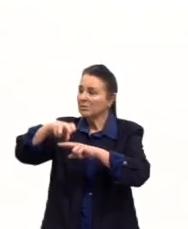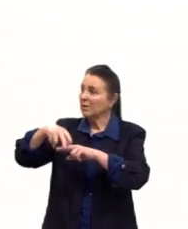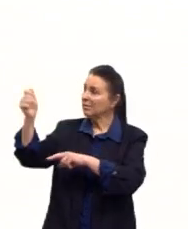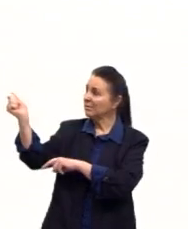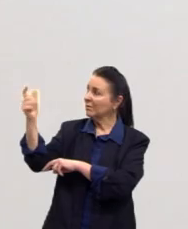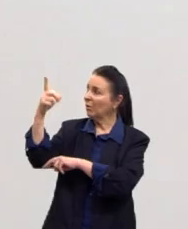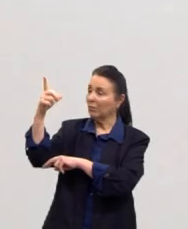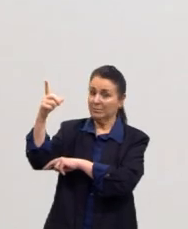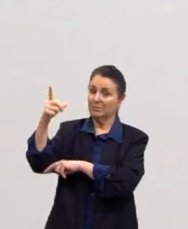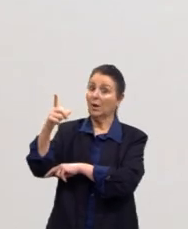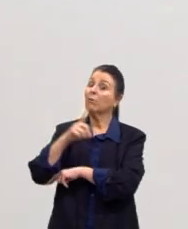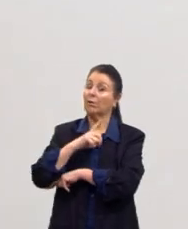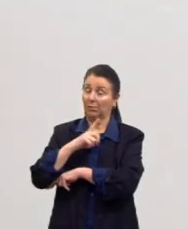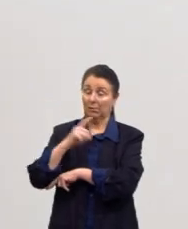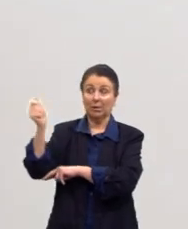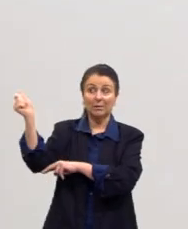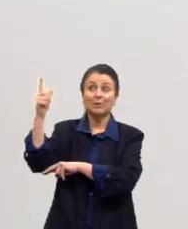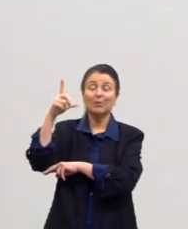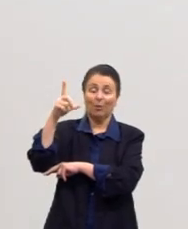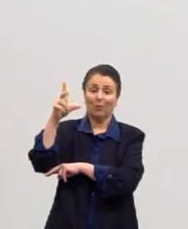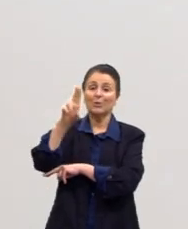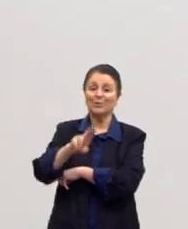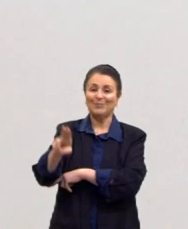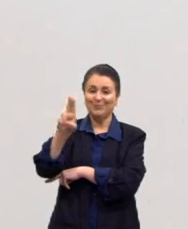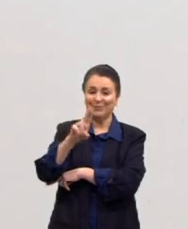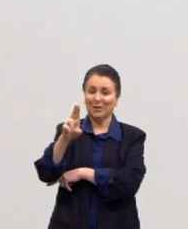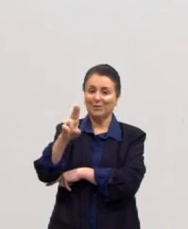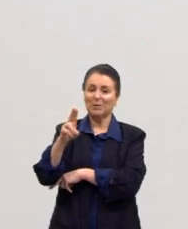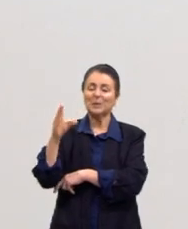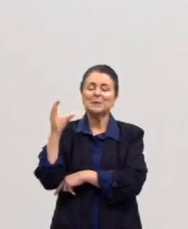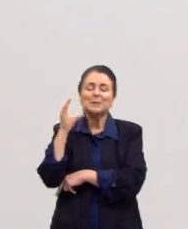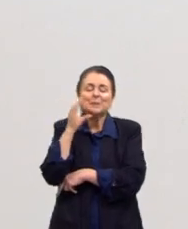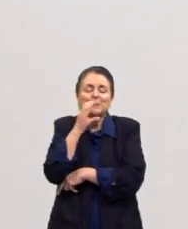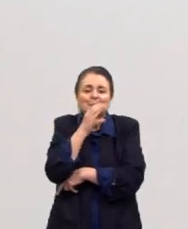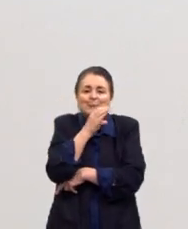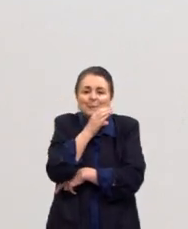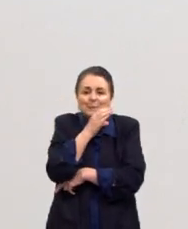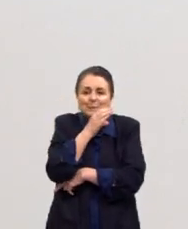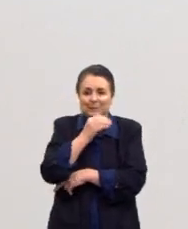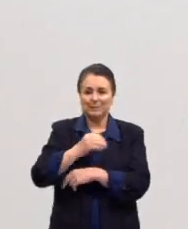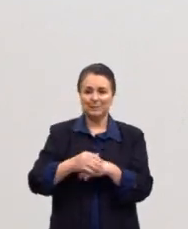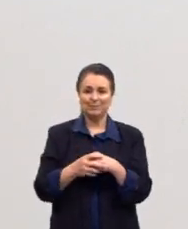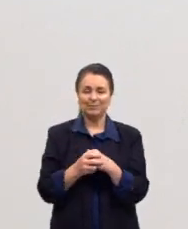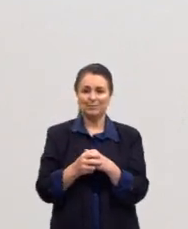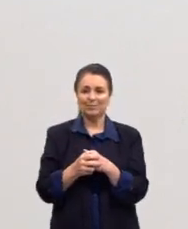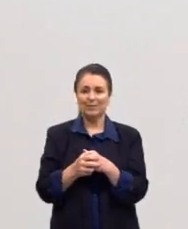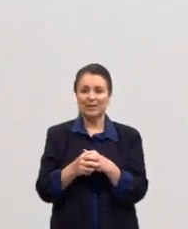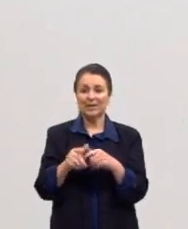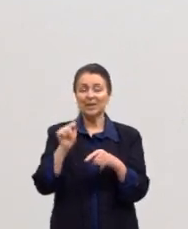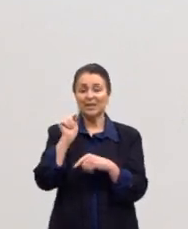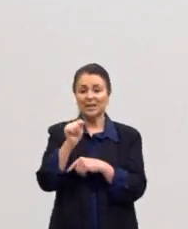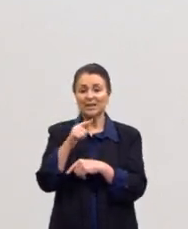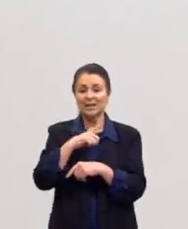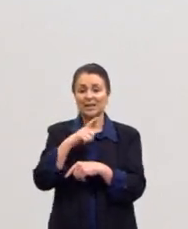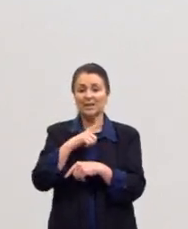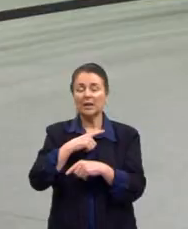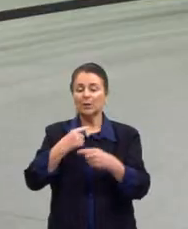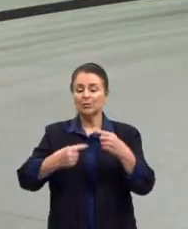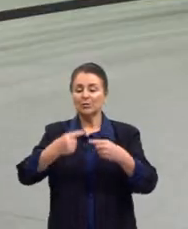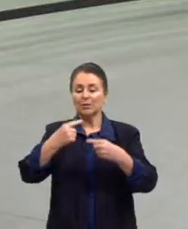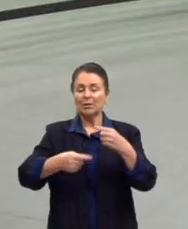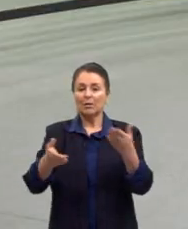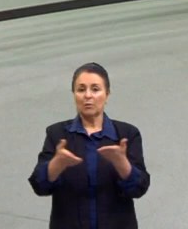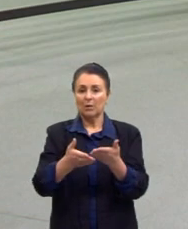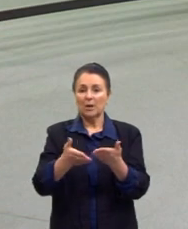para vocês vai para o sol quando tem sol para se aquecer e daí então Douglas eu quero dialogar agora